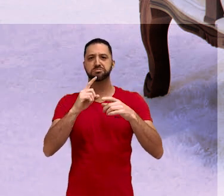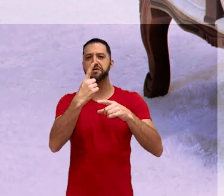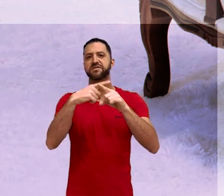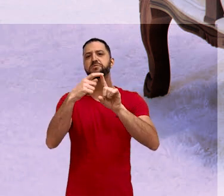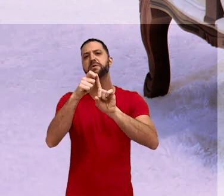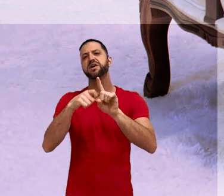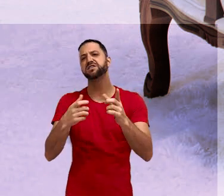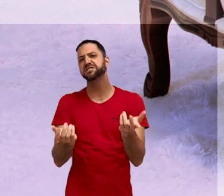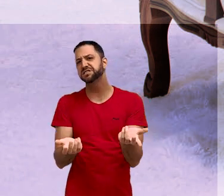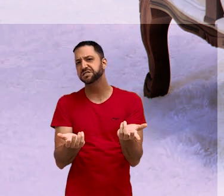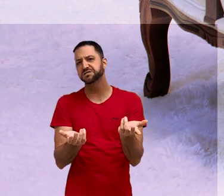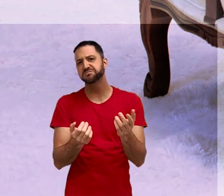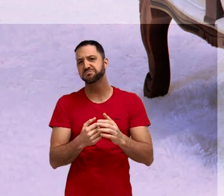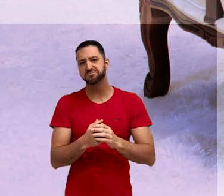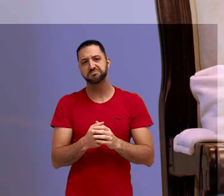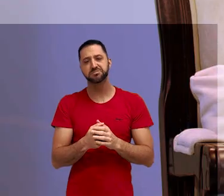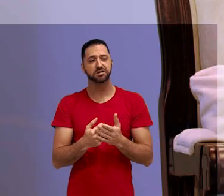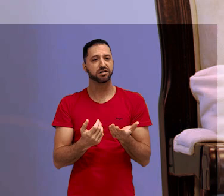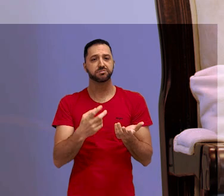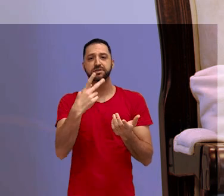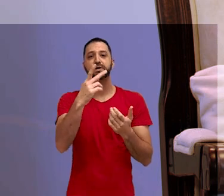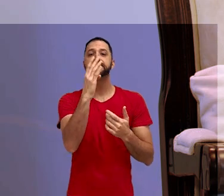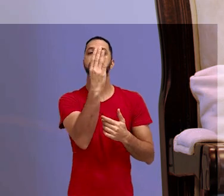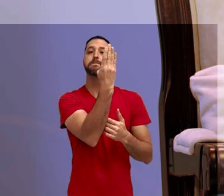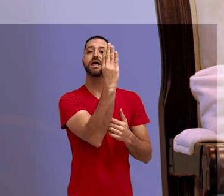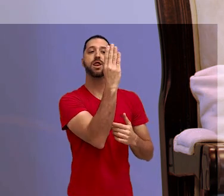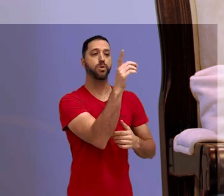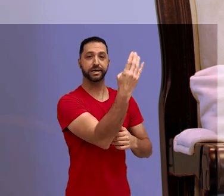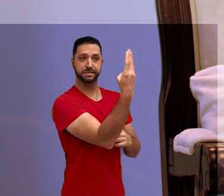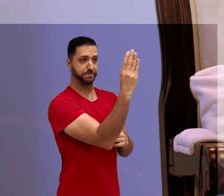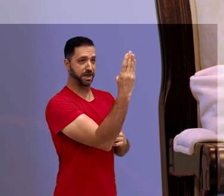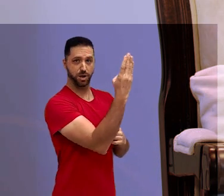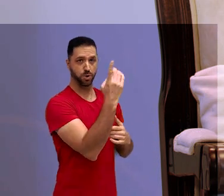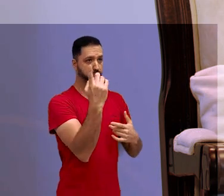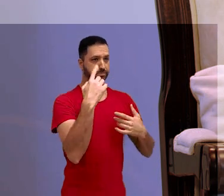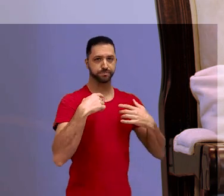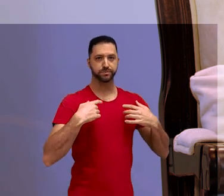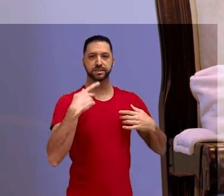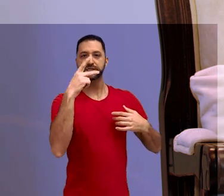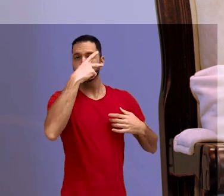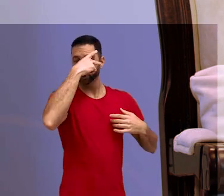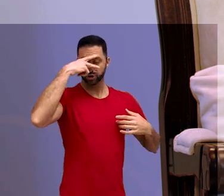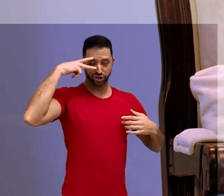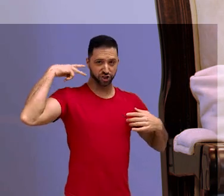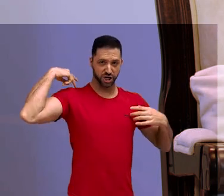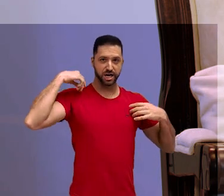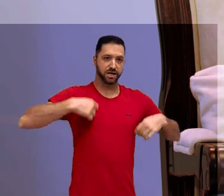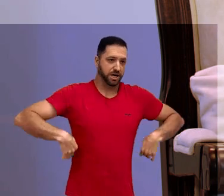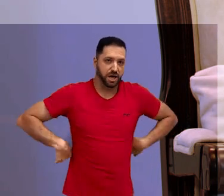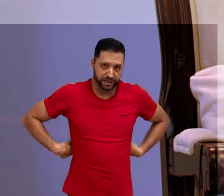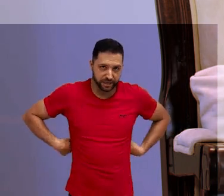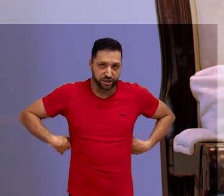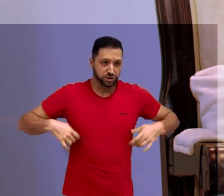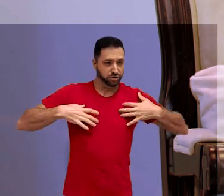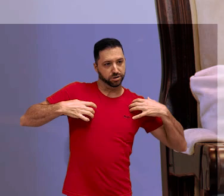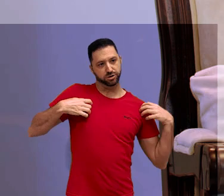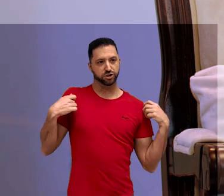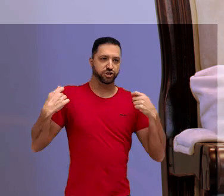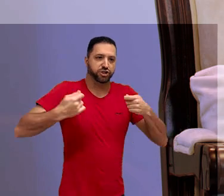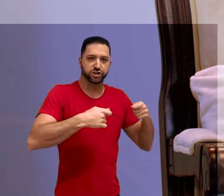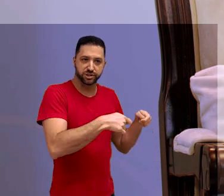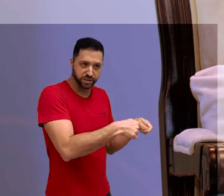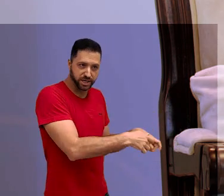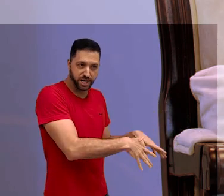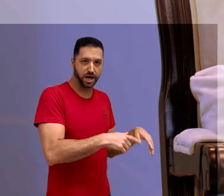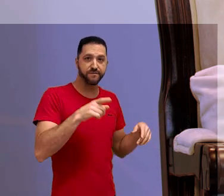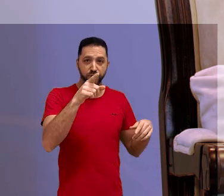fazer, sei lá, uma vez por mês. Você está na frente do seu espelho, por exemplo, tirou o sutiã. Se você levantar